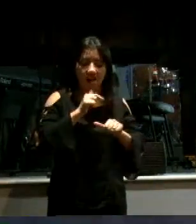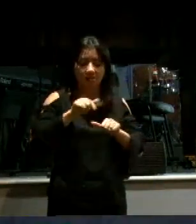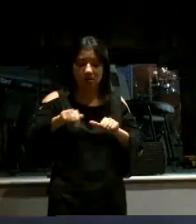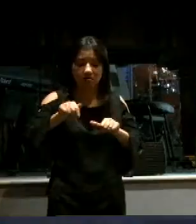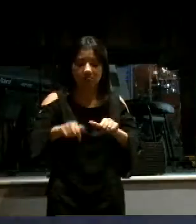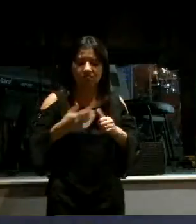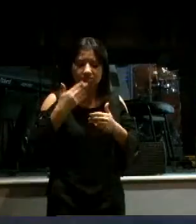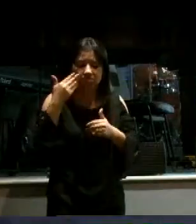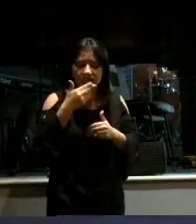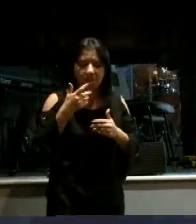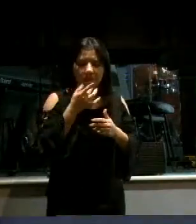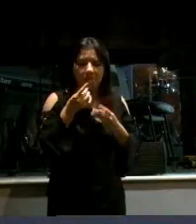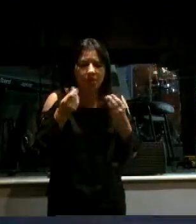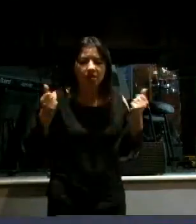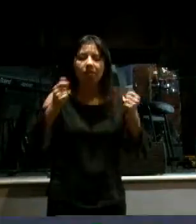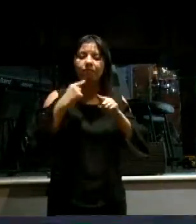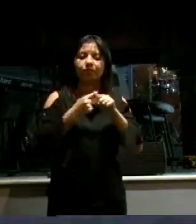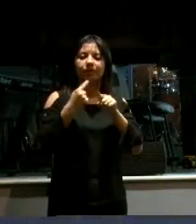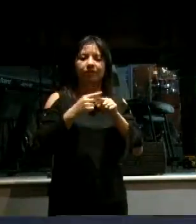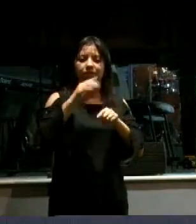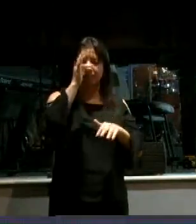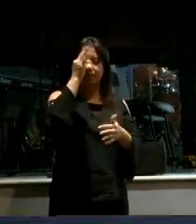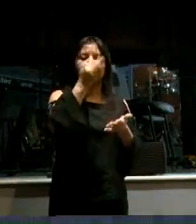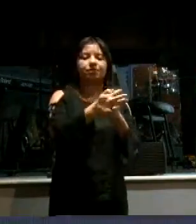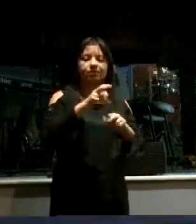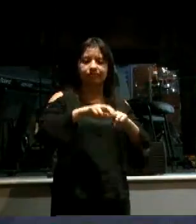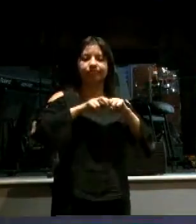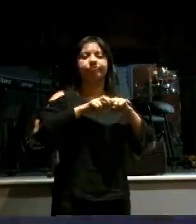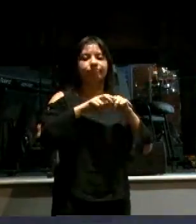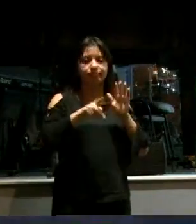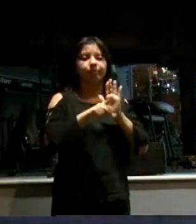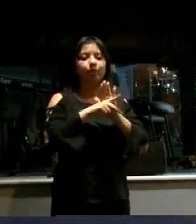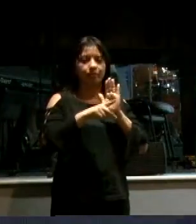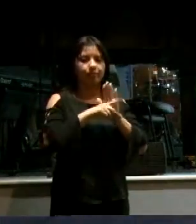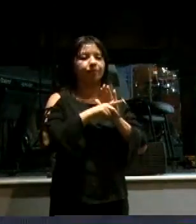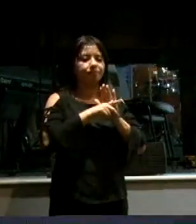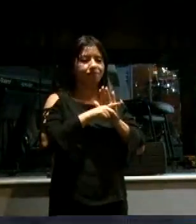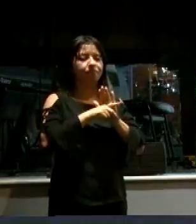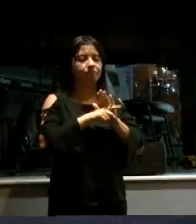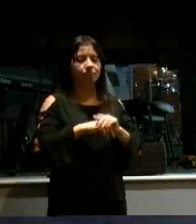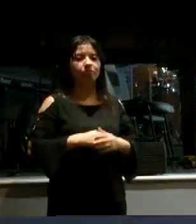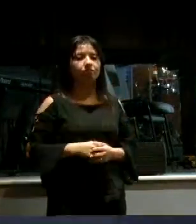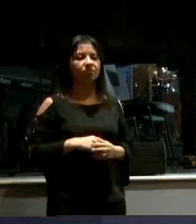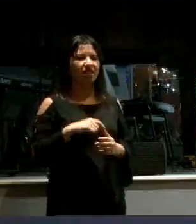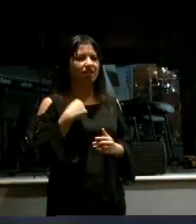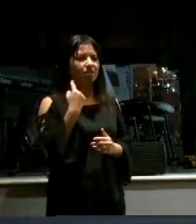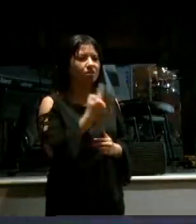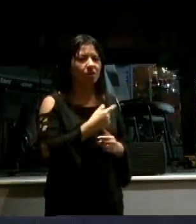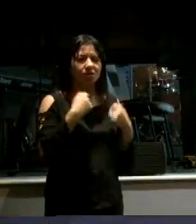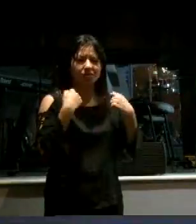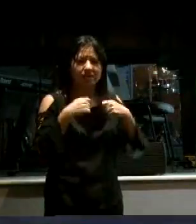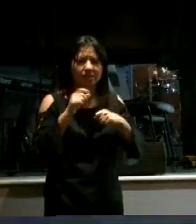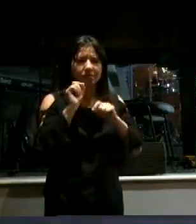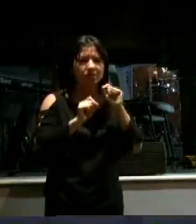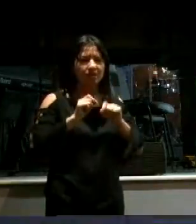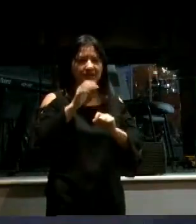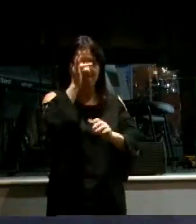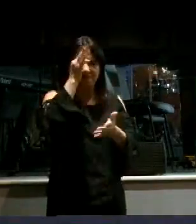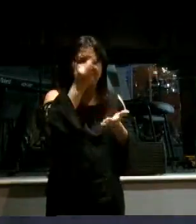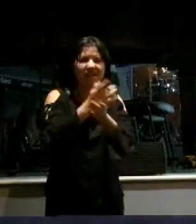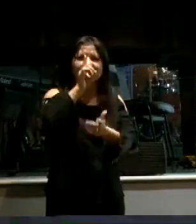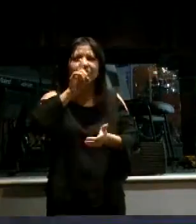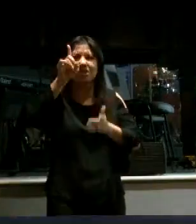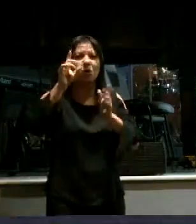por nenhum instrumento, nenhum objeto, mas pela fé que eu tenho no Deus Todo-Poderoso. Se